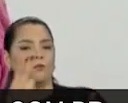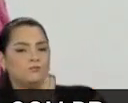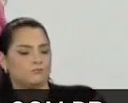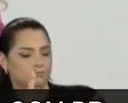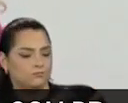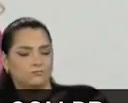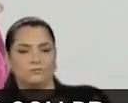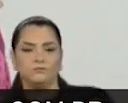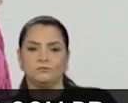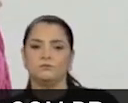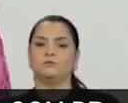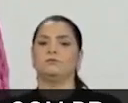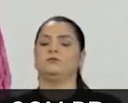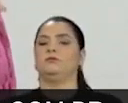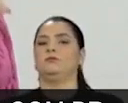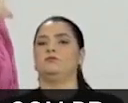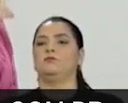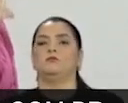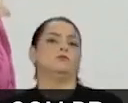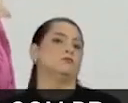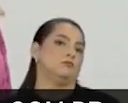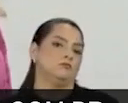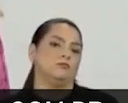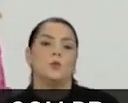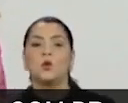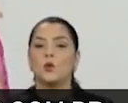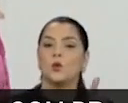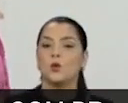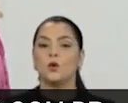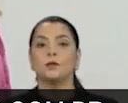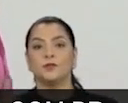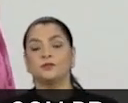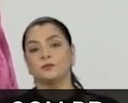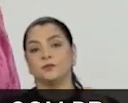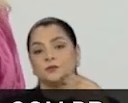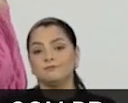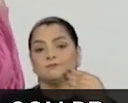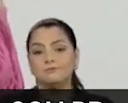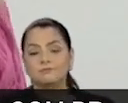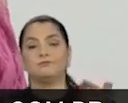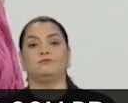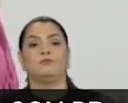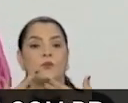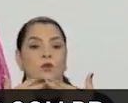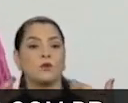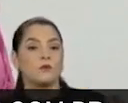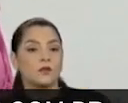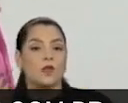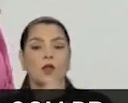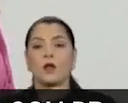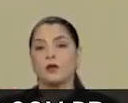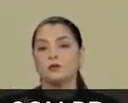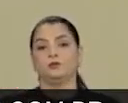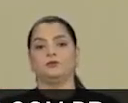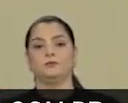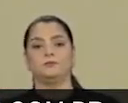figurinha, de que outros ativos a mais a gente vai ter no álbum, qual vai ser a novidade do álbum daquele